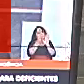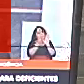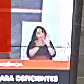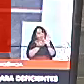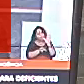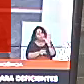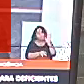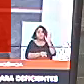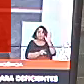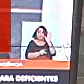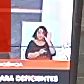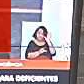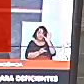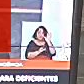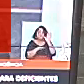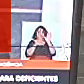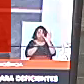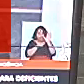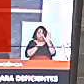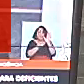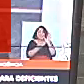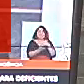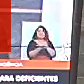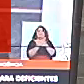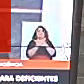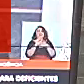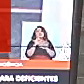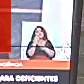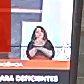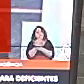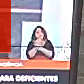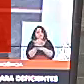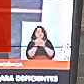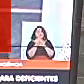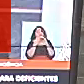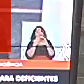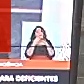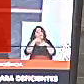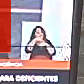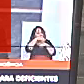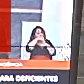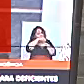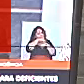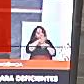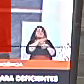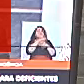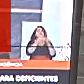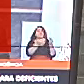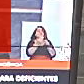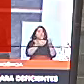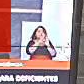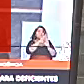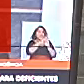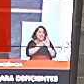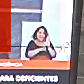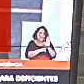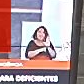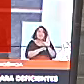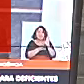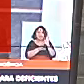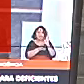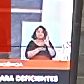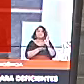para a gente uma maior segurança para comunicar as regras, como que isso deve ser feito, deixar objetivamente